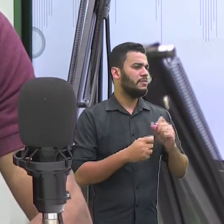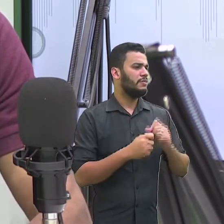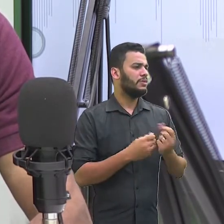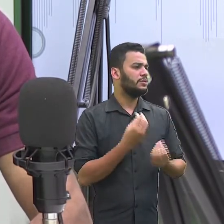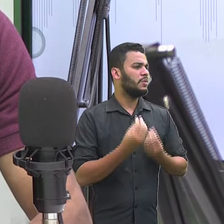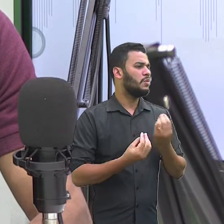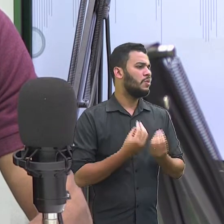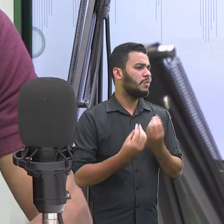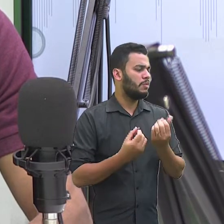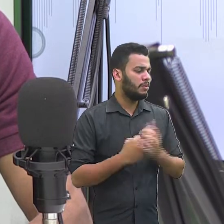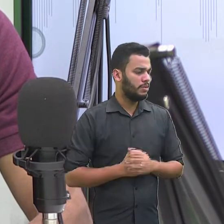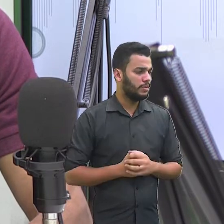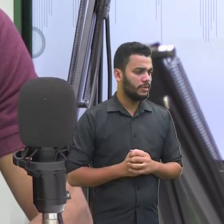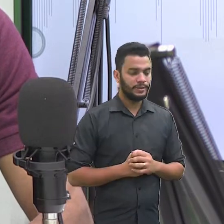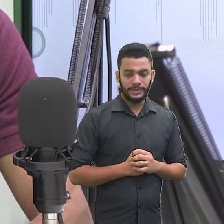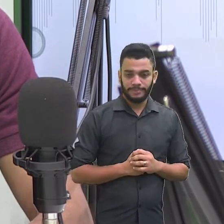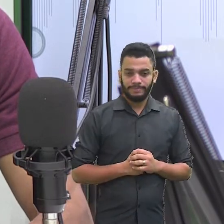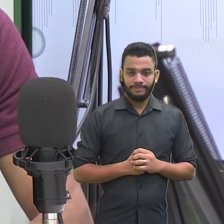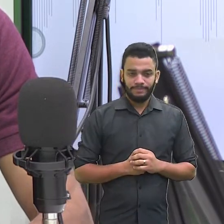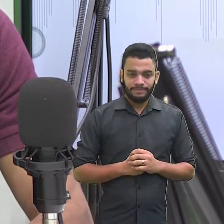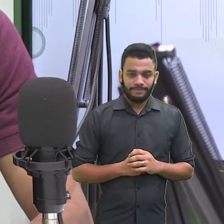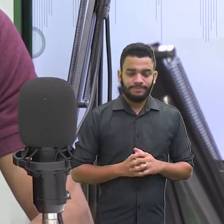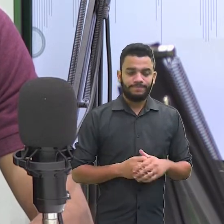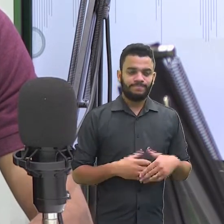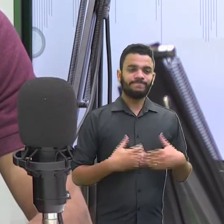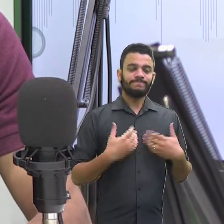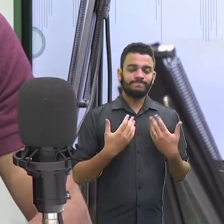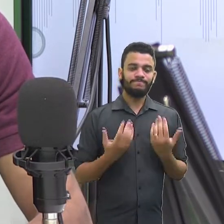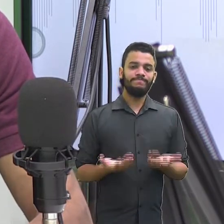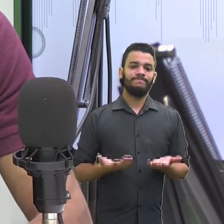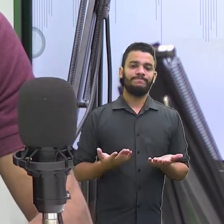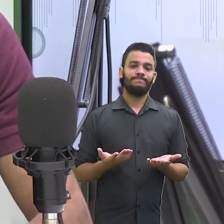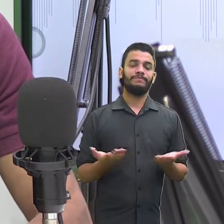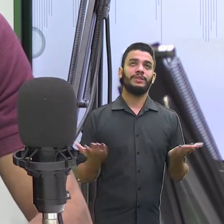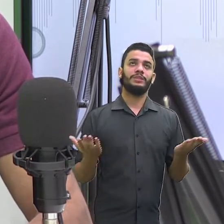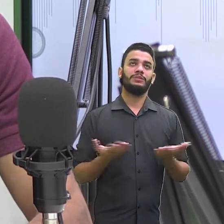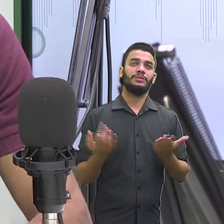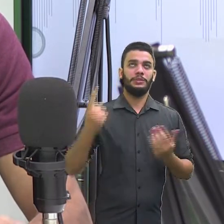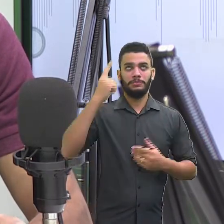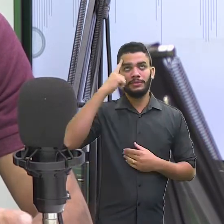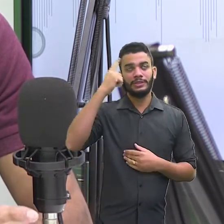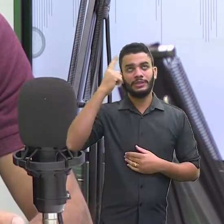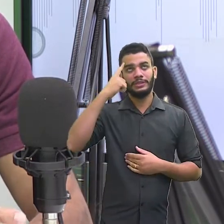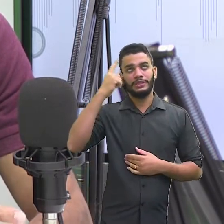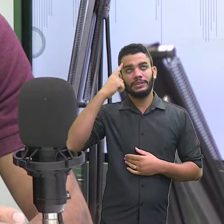ter que lutar contra algo que é absolutamente danoso